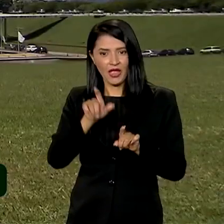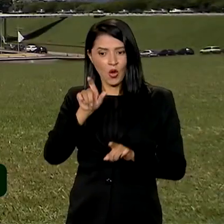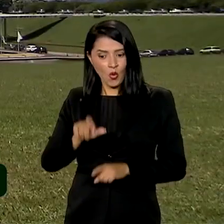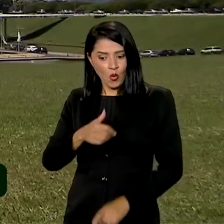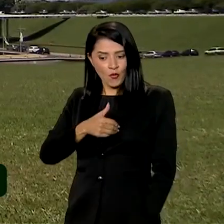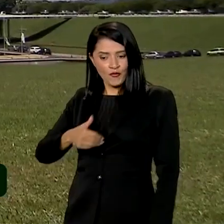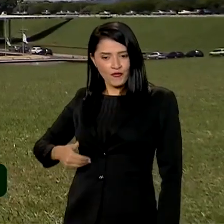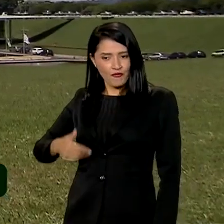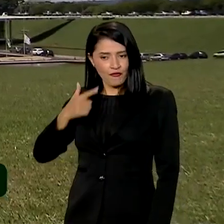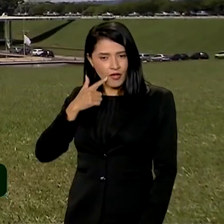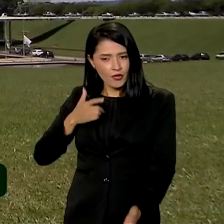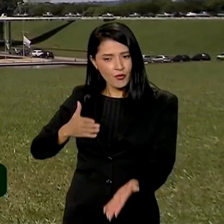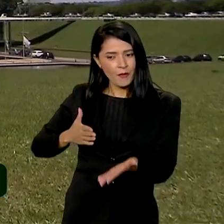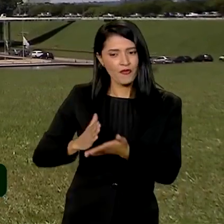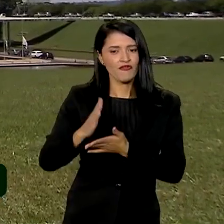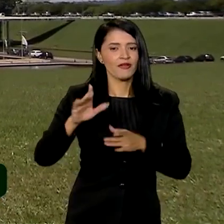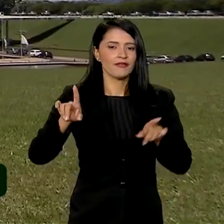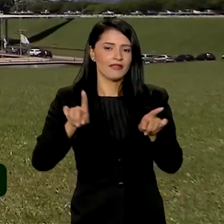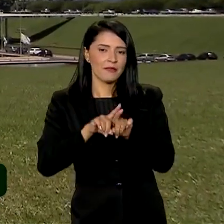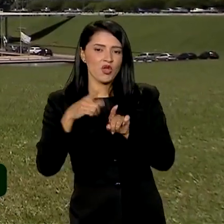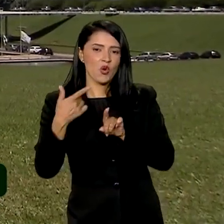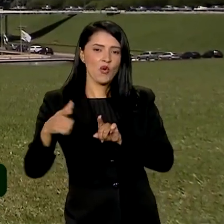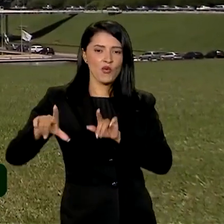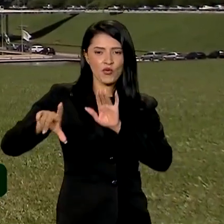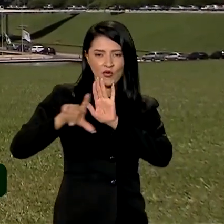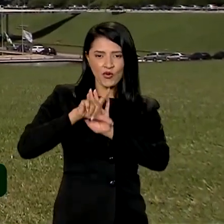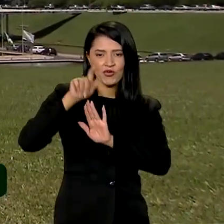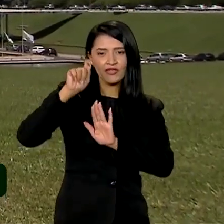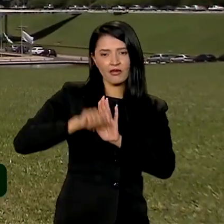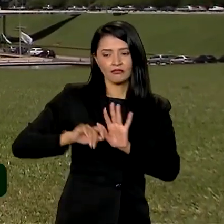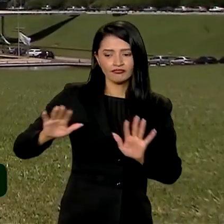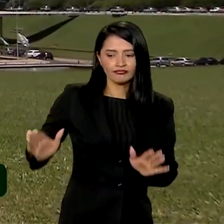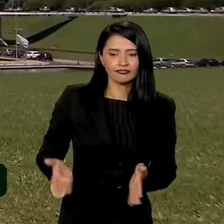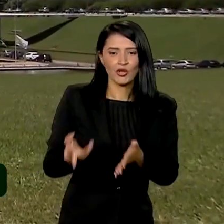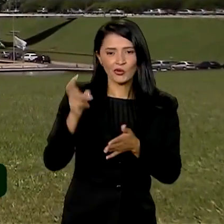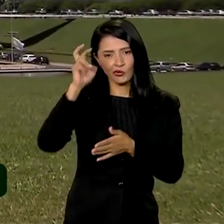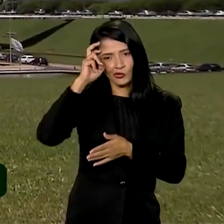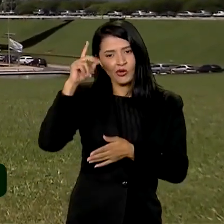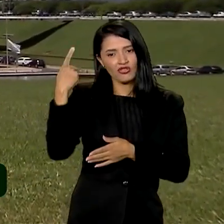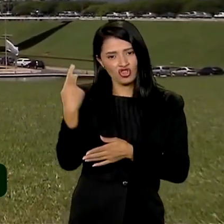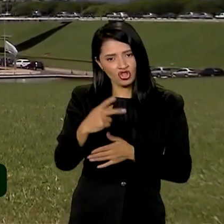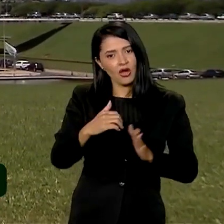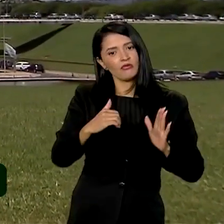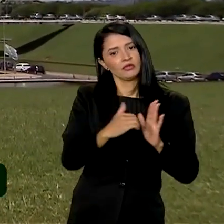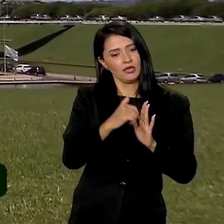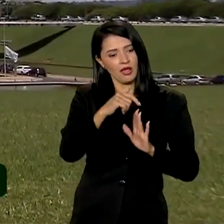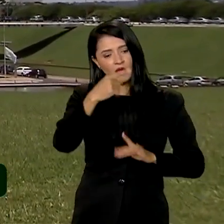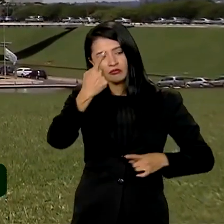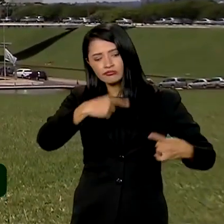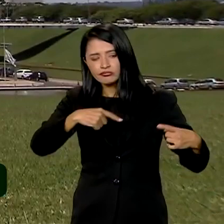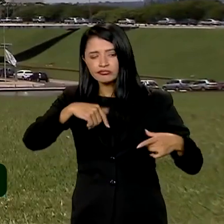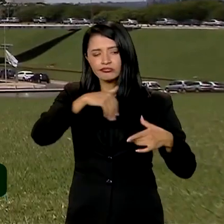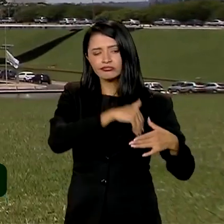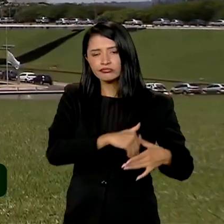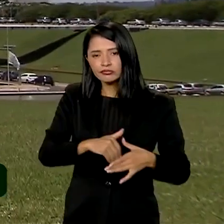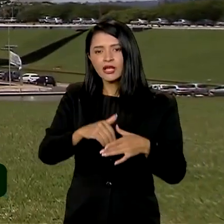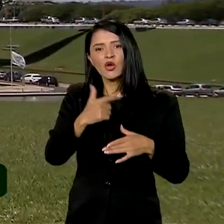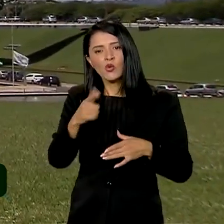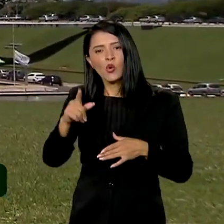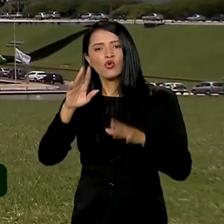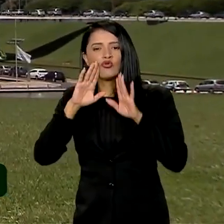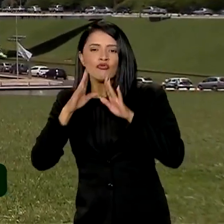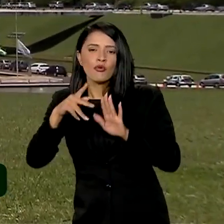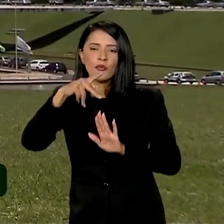quer aprovar também o marco regulatório do fomento da cultura, que está no Senado Federal. Um outro foco está no projeto de